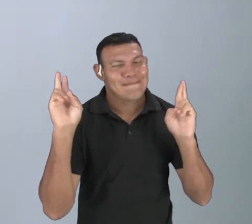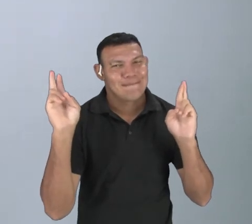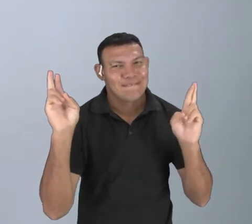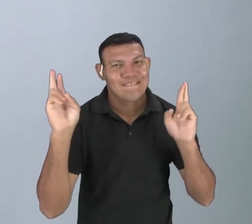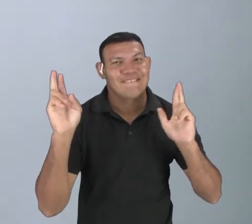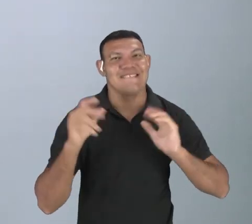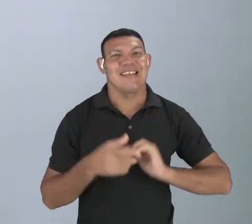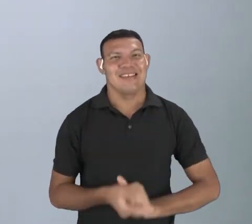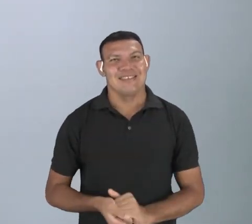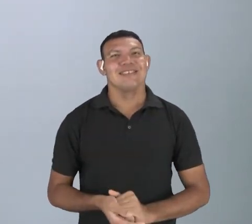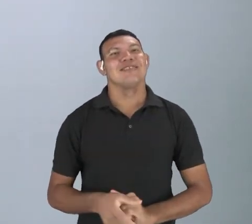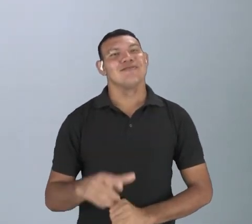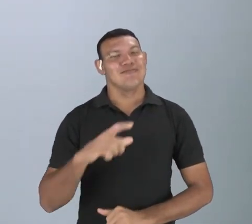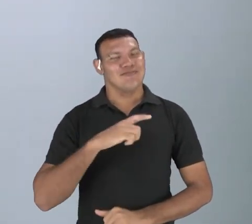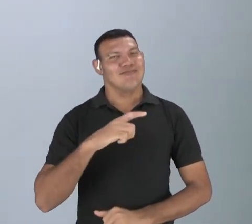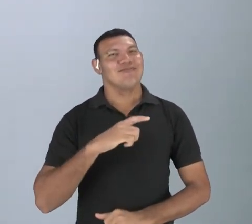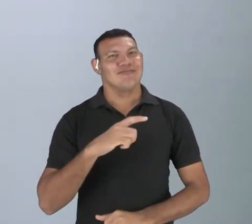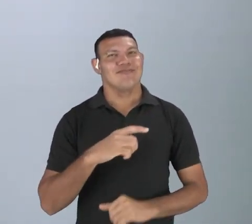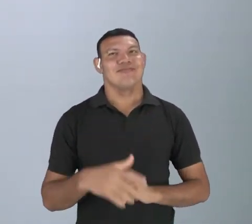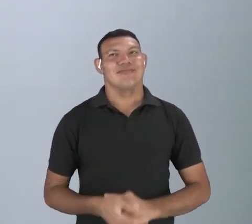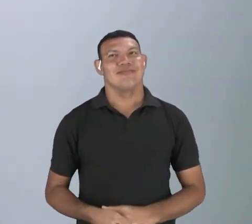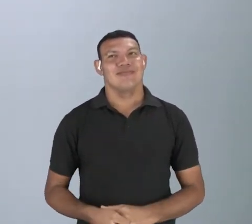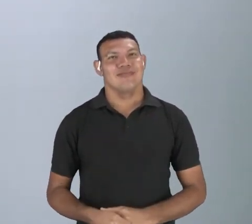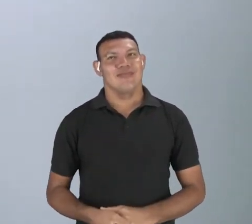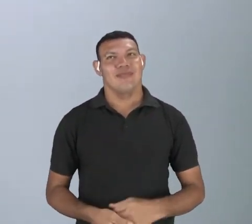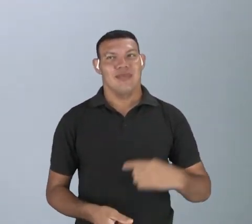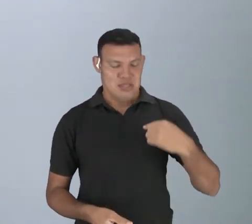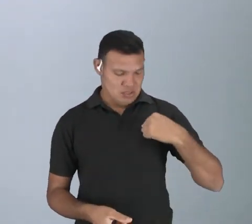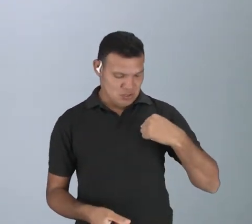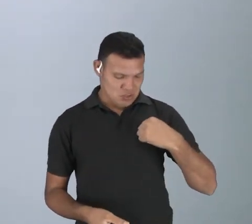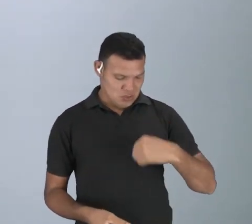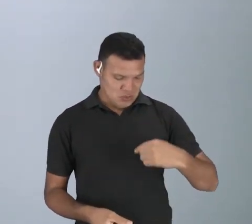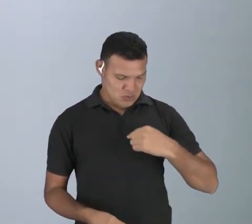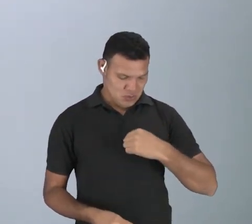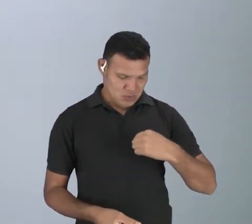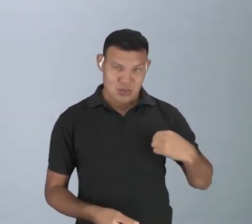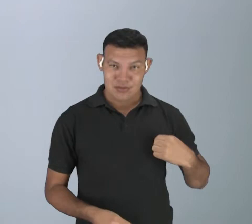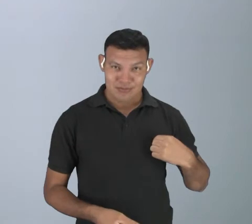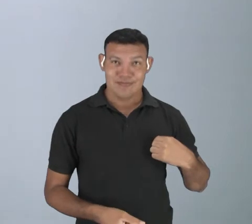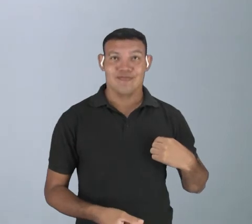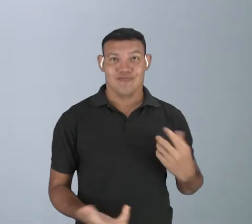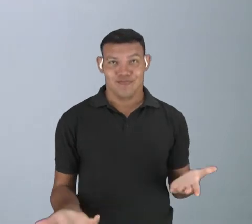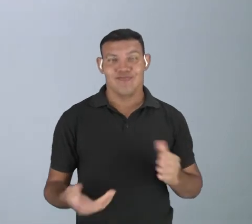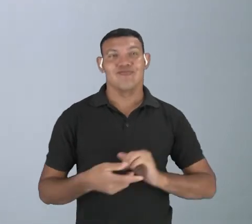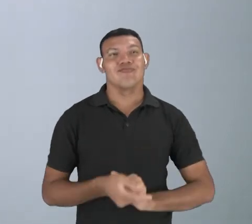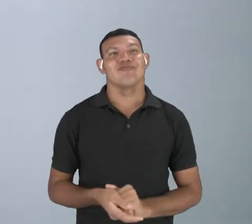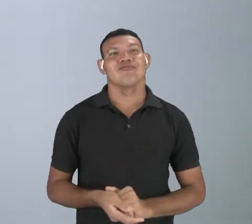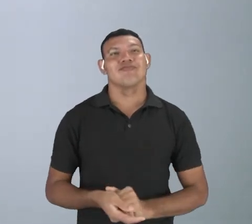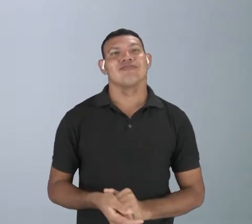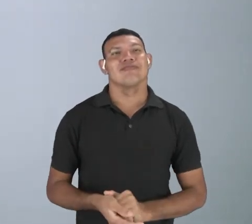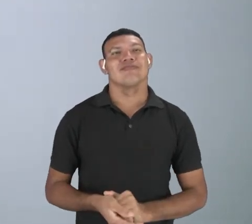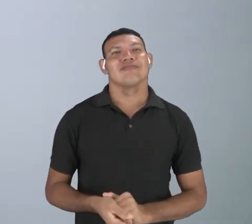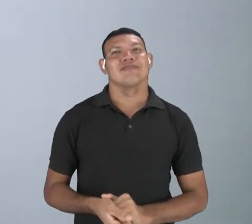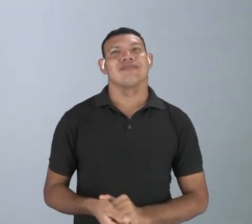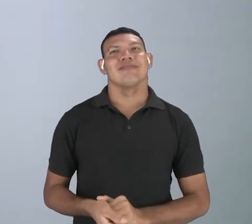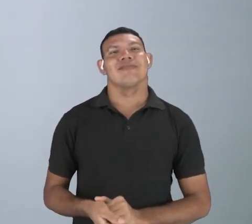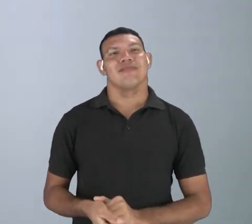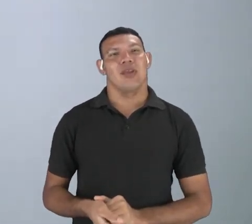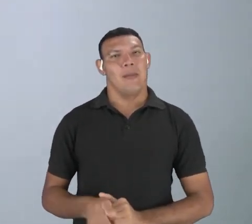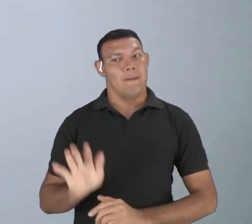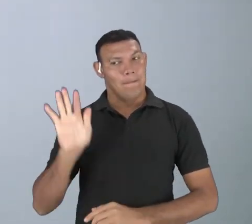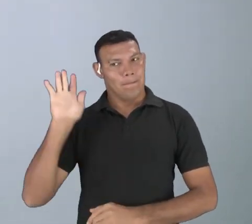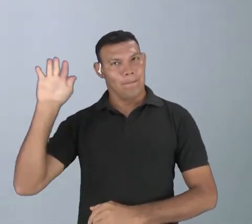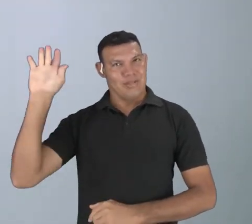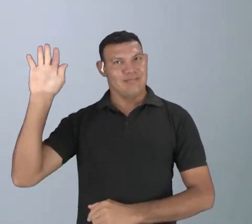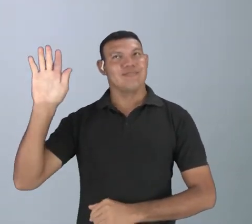dedos. E lá eles têm essa de fazer esse símbolo, que é a cross the heart, que seria uma promessa.